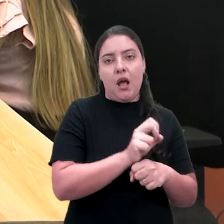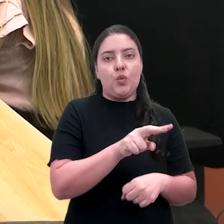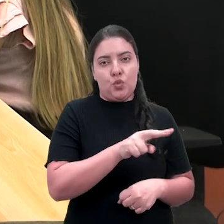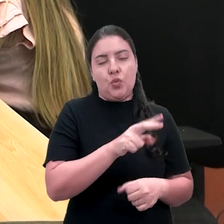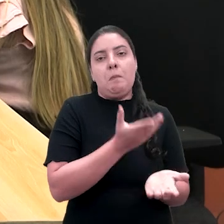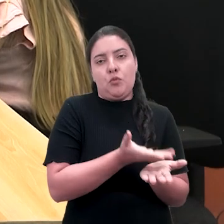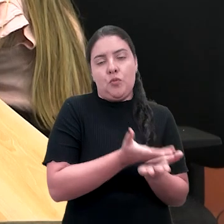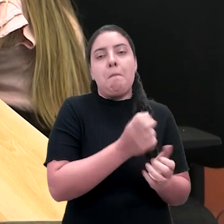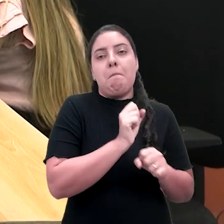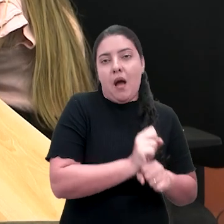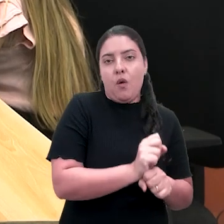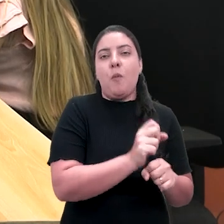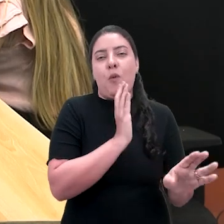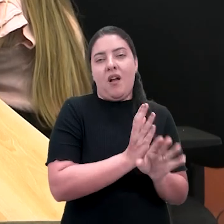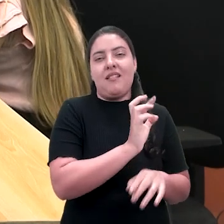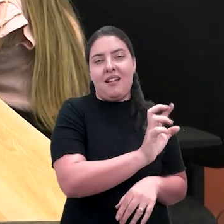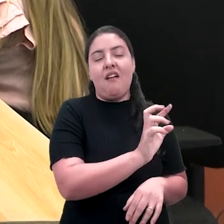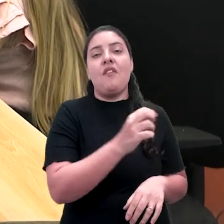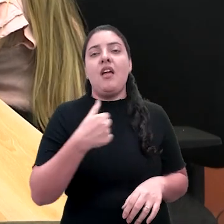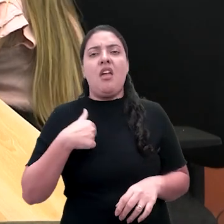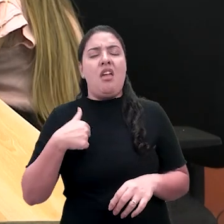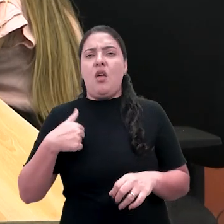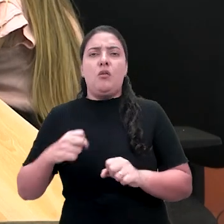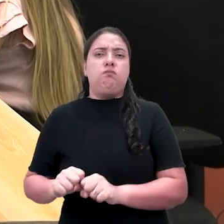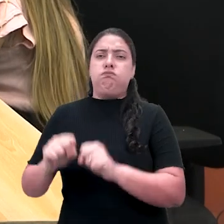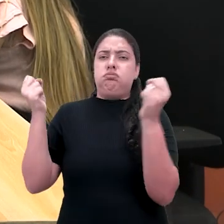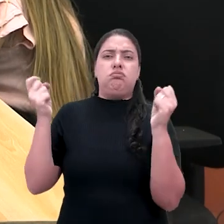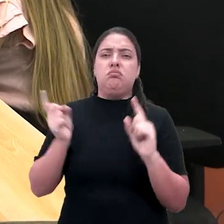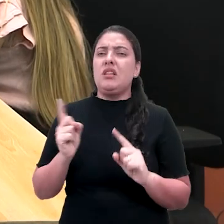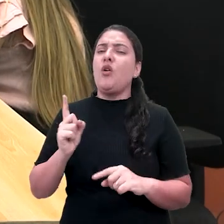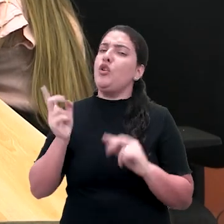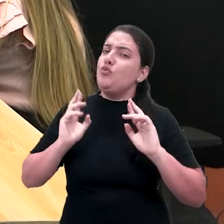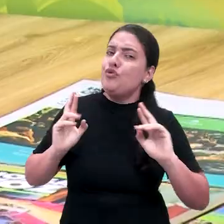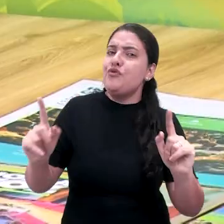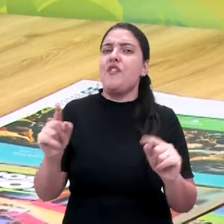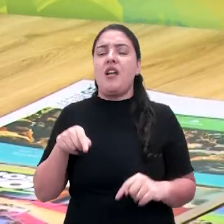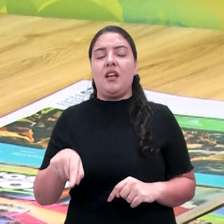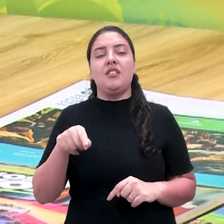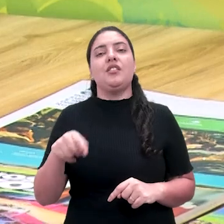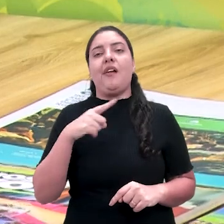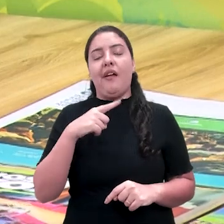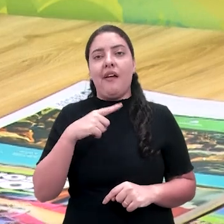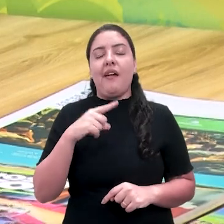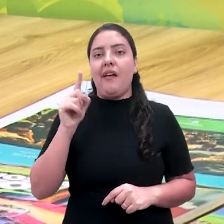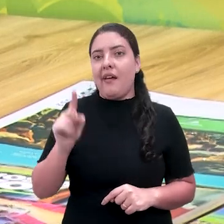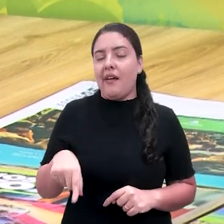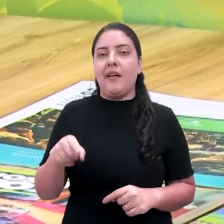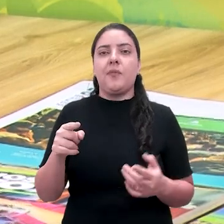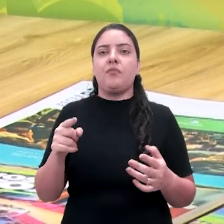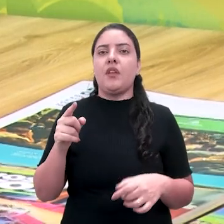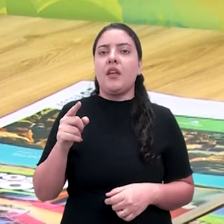E eu não queria... eu queria quebrar esse ciclo, Isso. Esse ciclo de